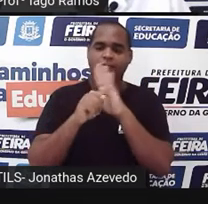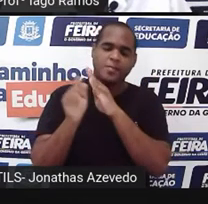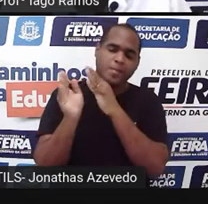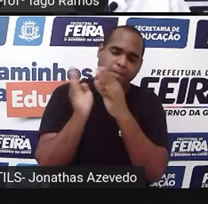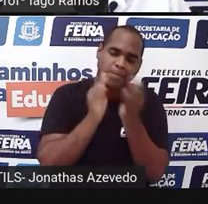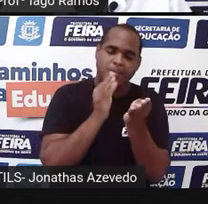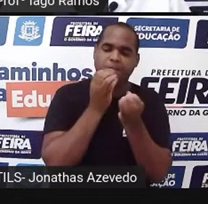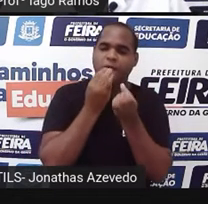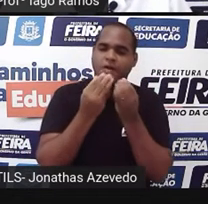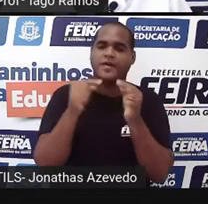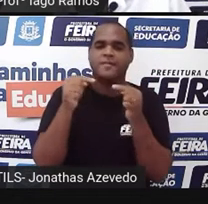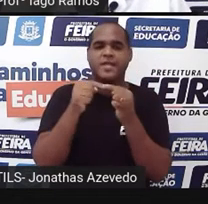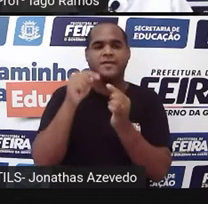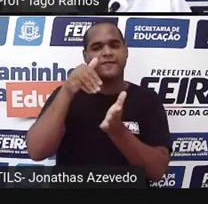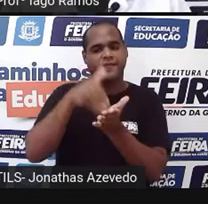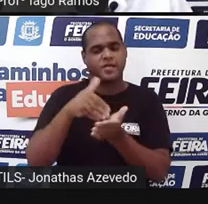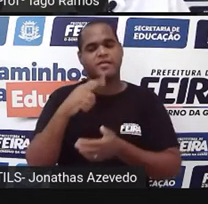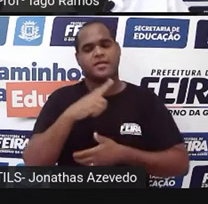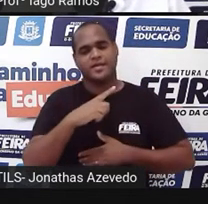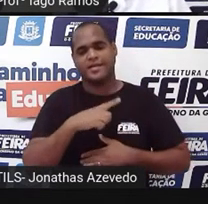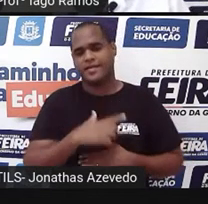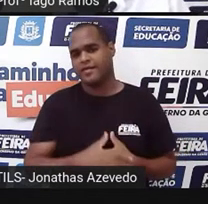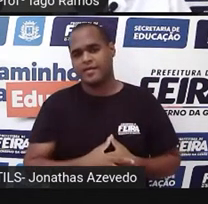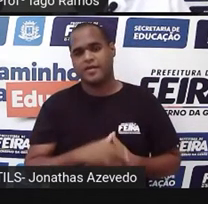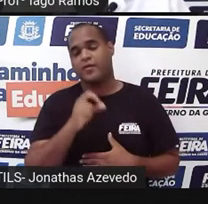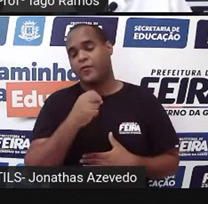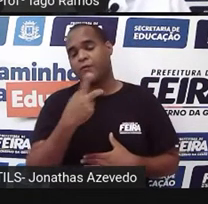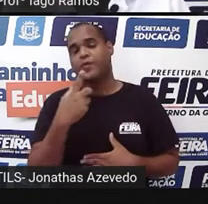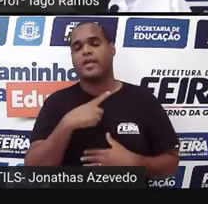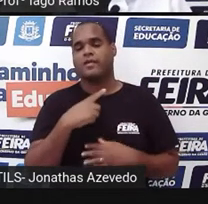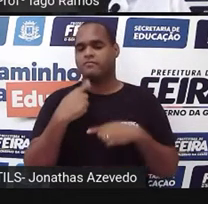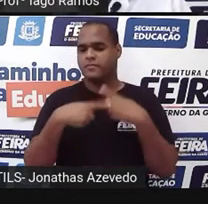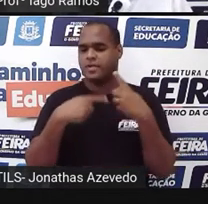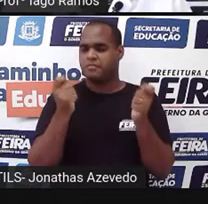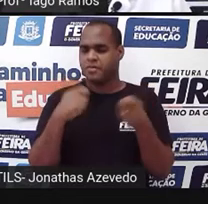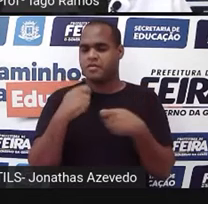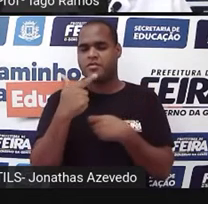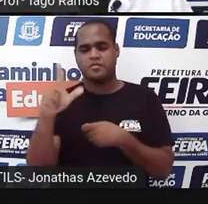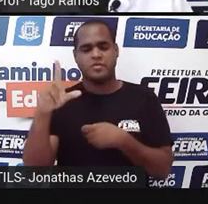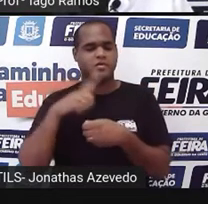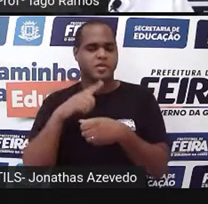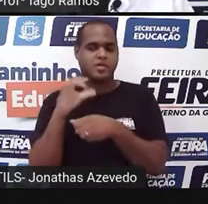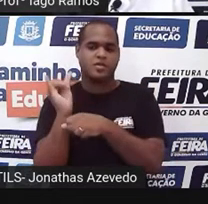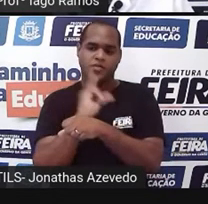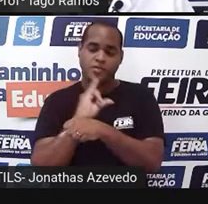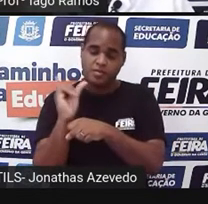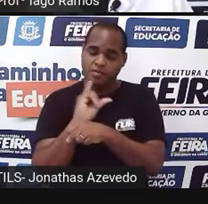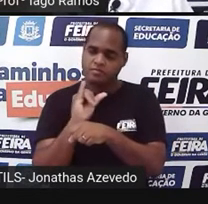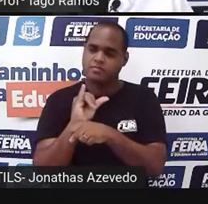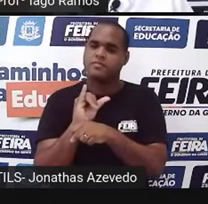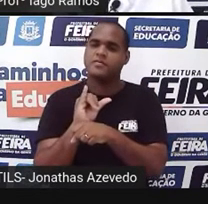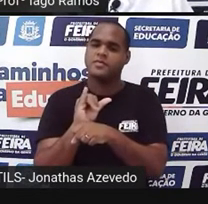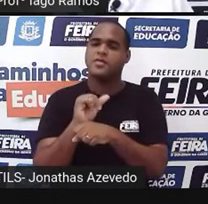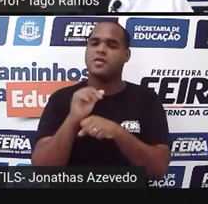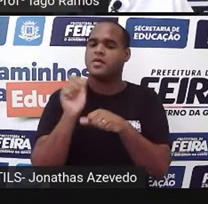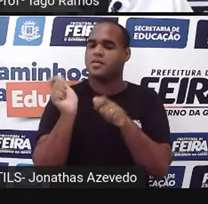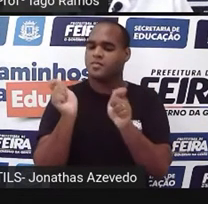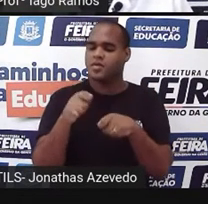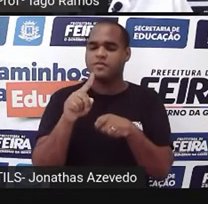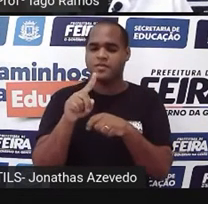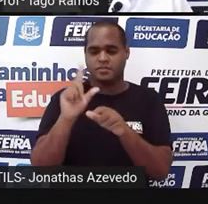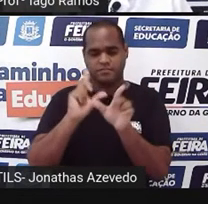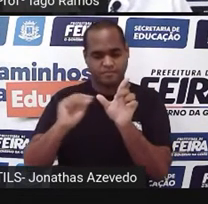muito bacana e fala sobre o Infinito ou caso você veja esse vídeo depois no YouTube vamos deixar aí